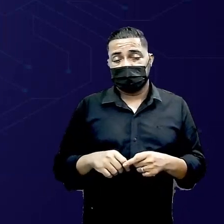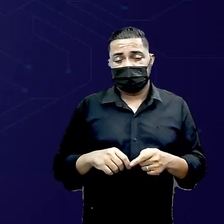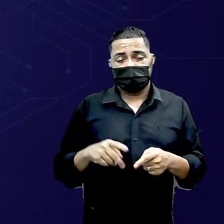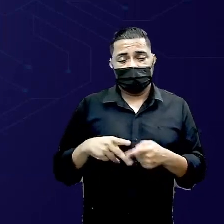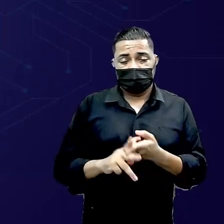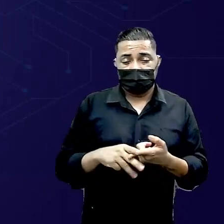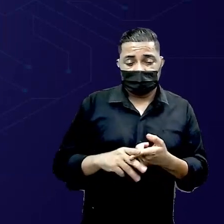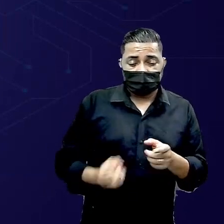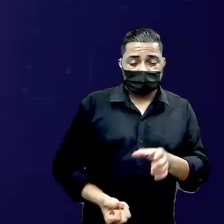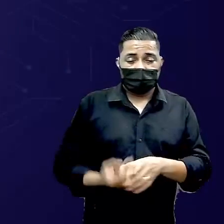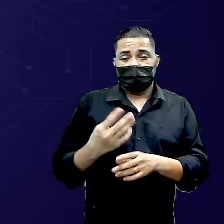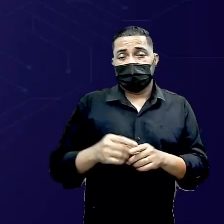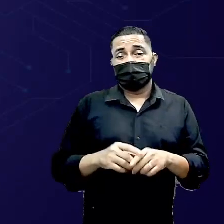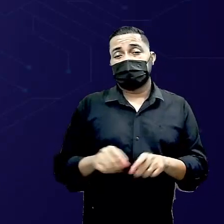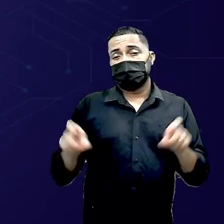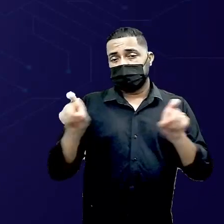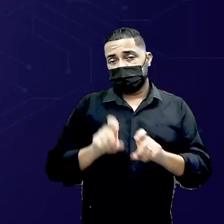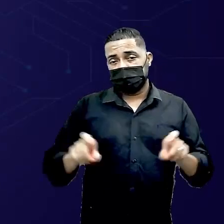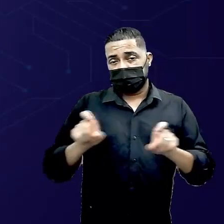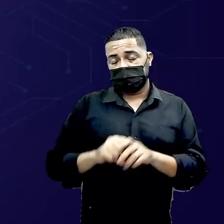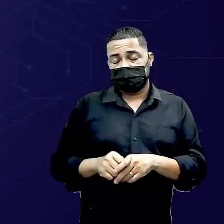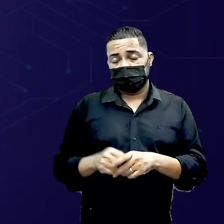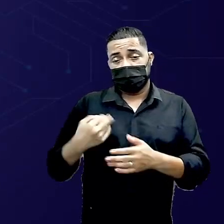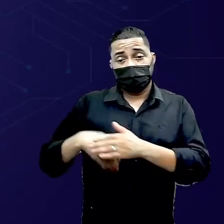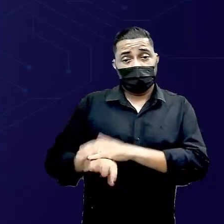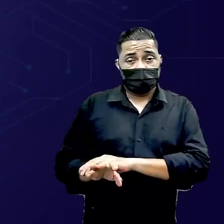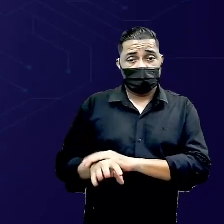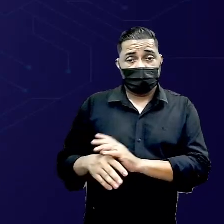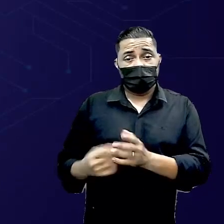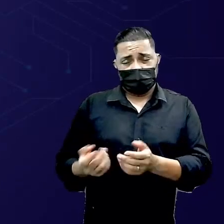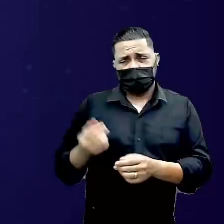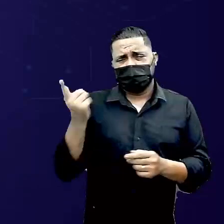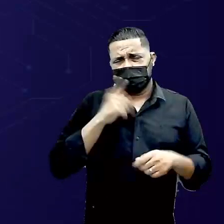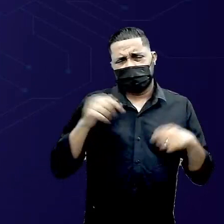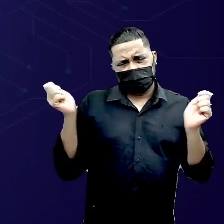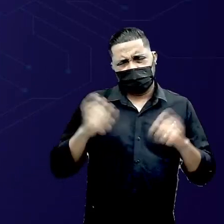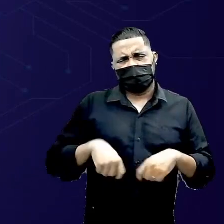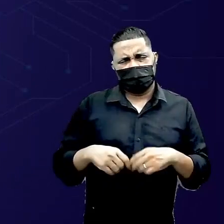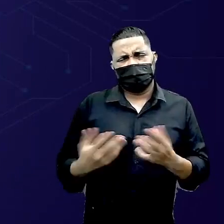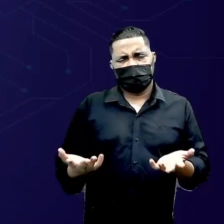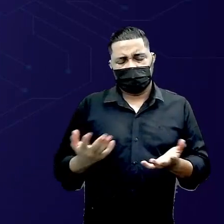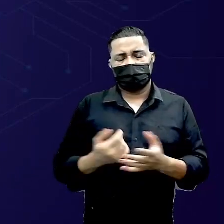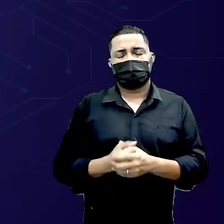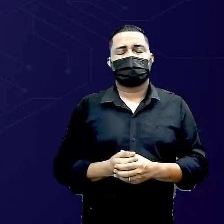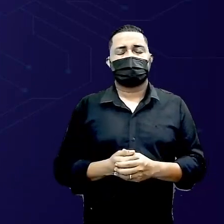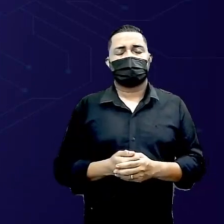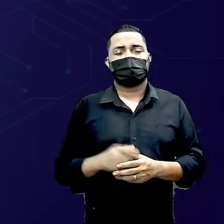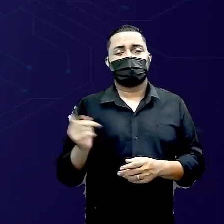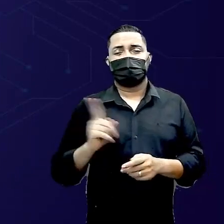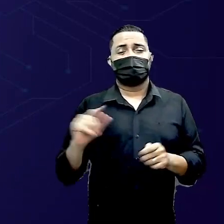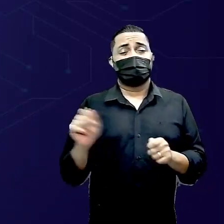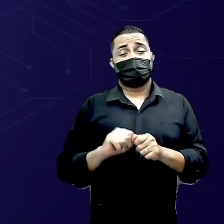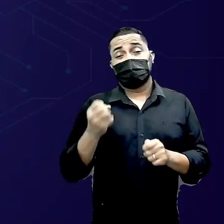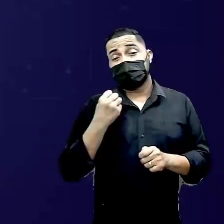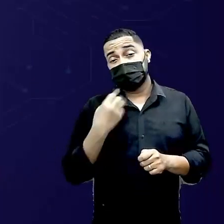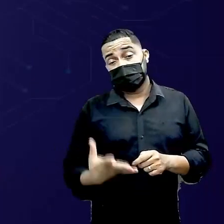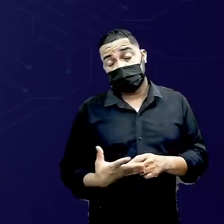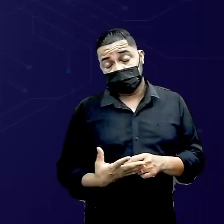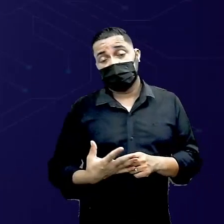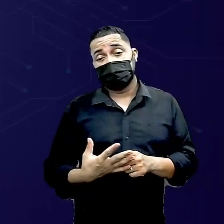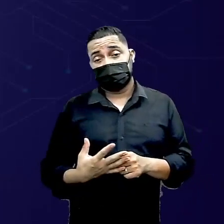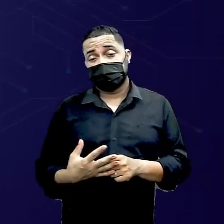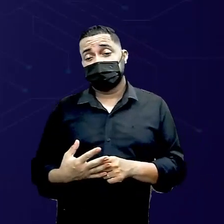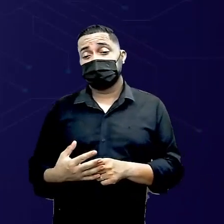Certo? Eu acho muito interessante, quando é possível, claro, né, em determinadas situações não funciona bem, dada